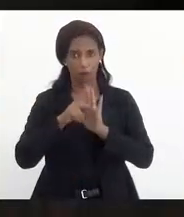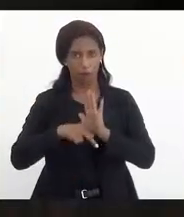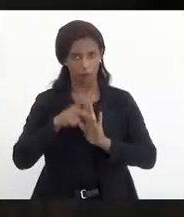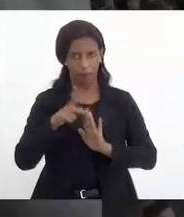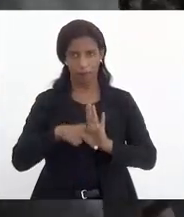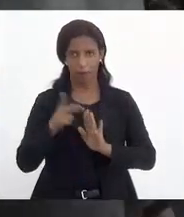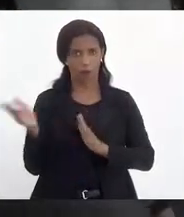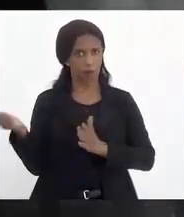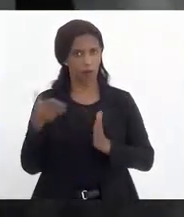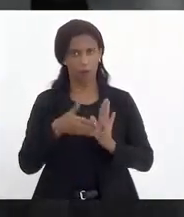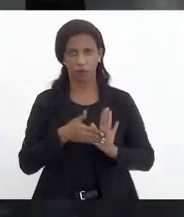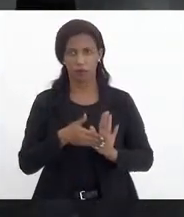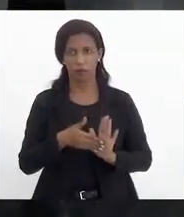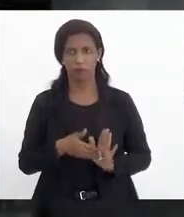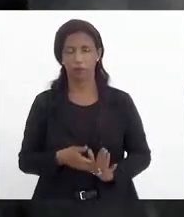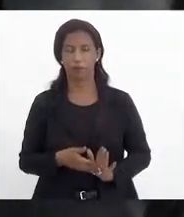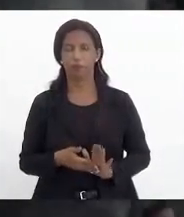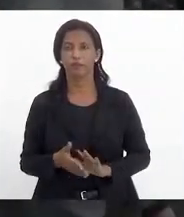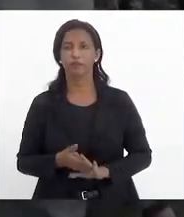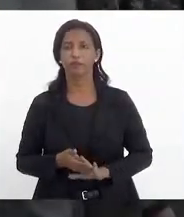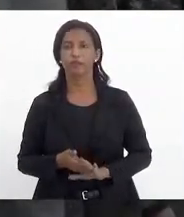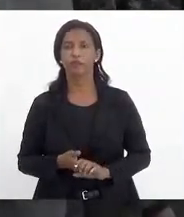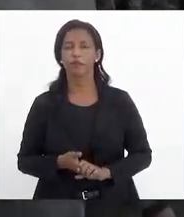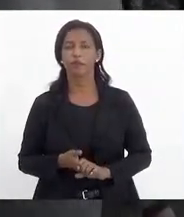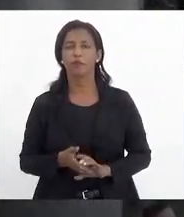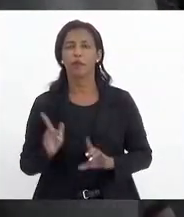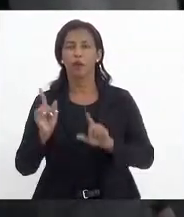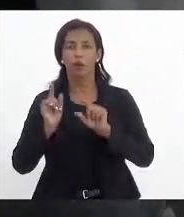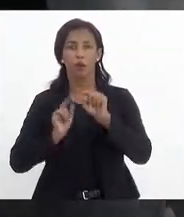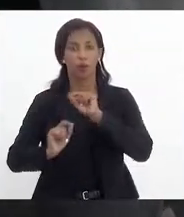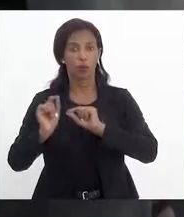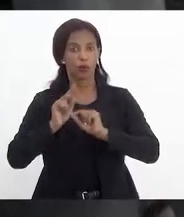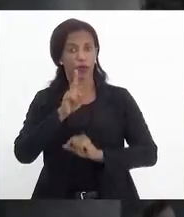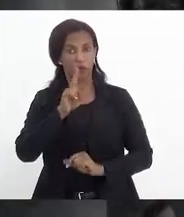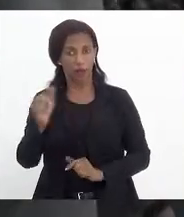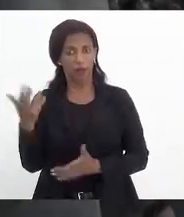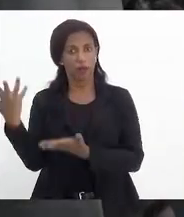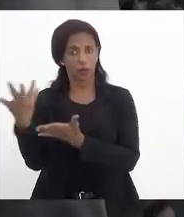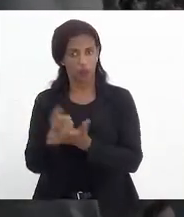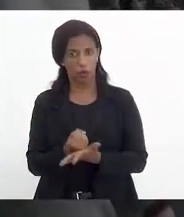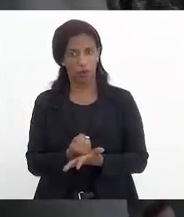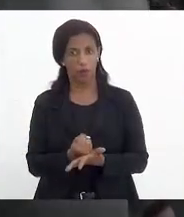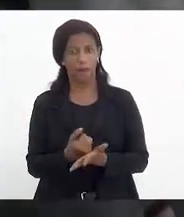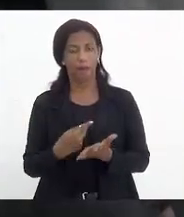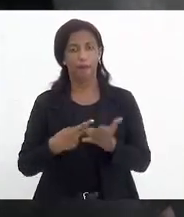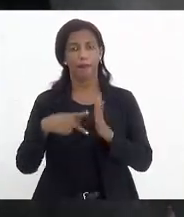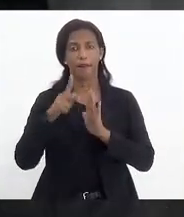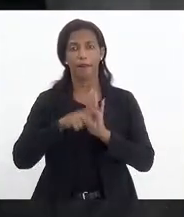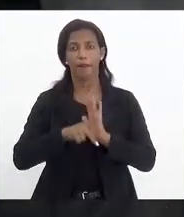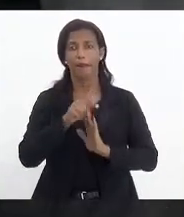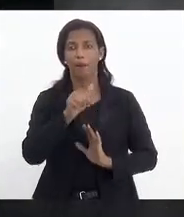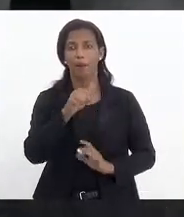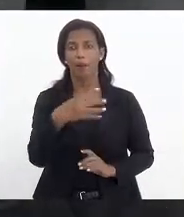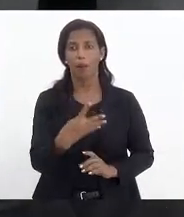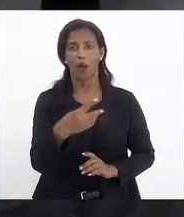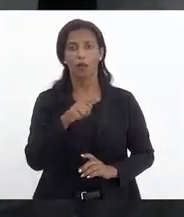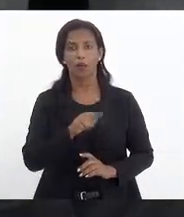não. Não veio à pauta. Questão de ordem, presidente. O que agora vai se colher parecer... É no PL